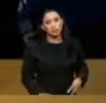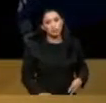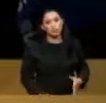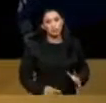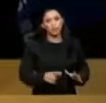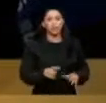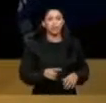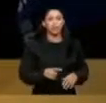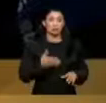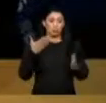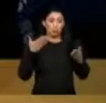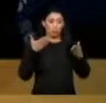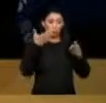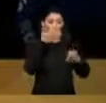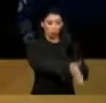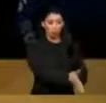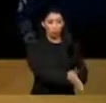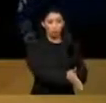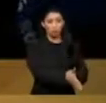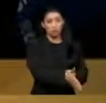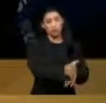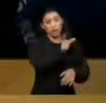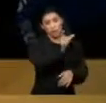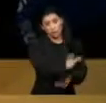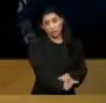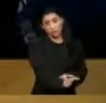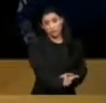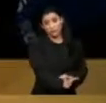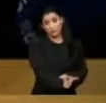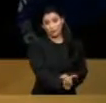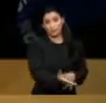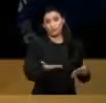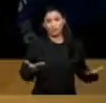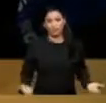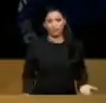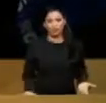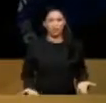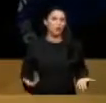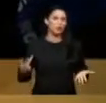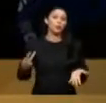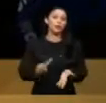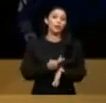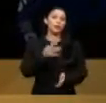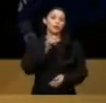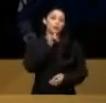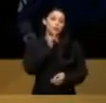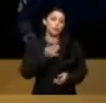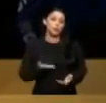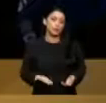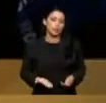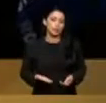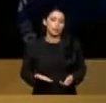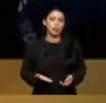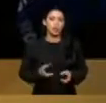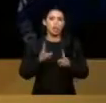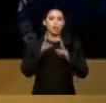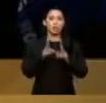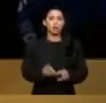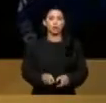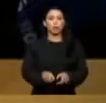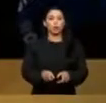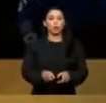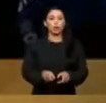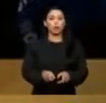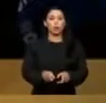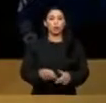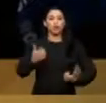num ataque direto e frontal a um sujeito determinado. É o que ocorre, por exemplo, quando torcedores degradam